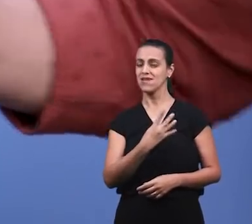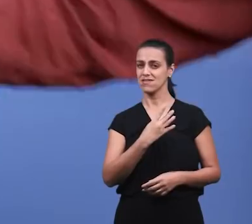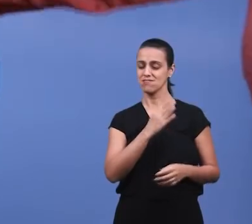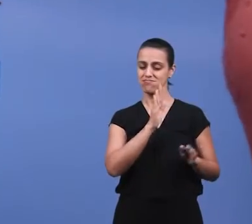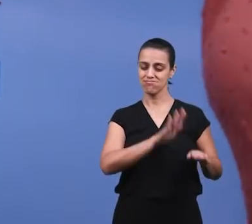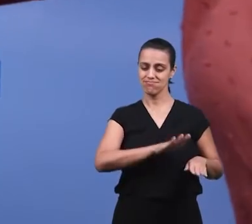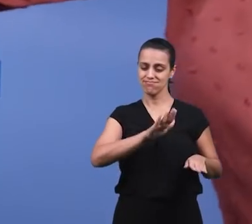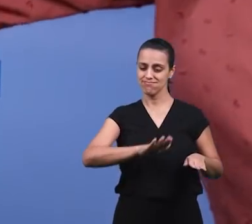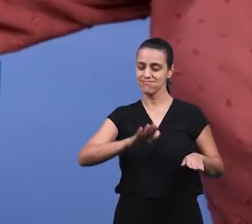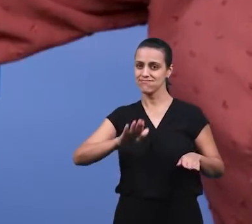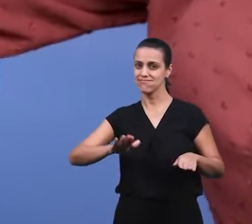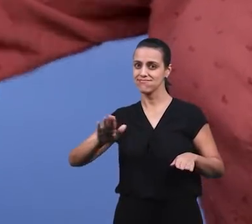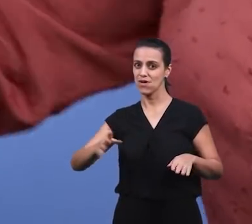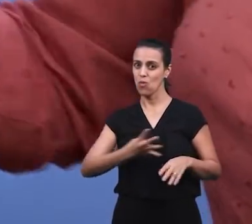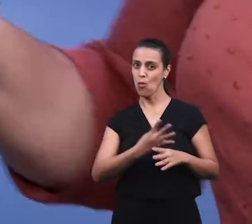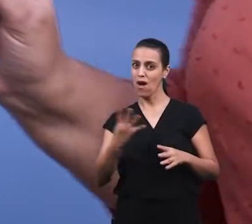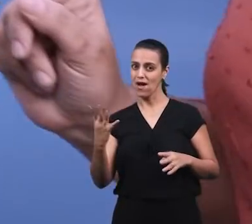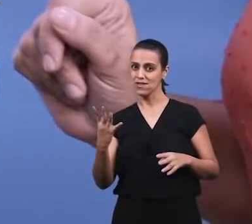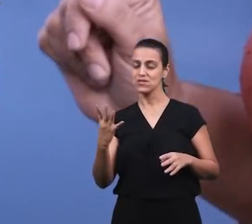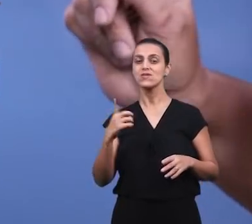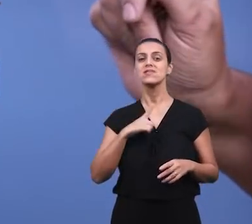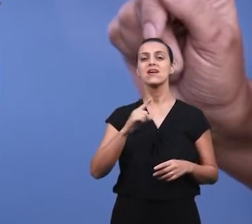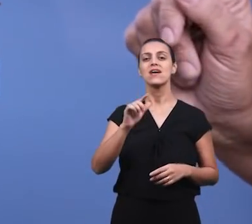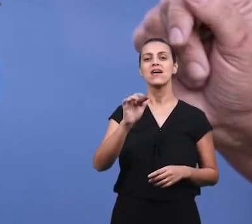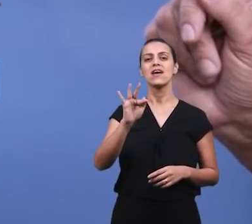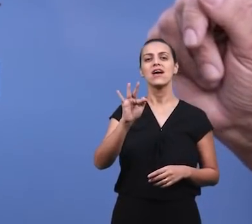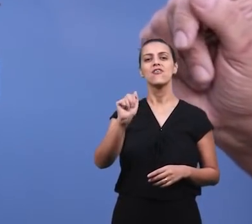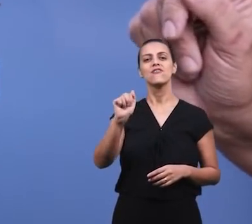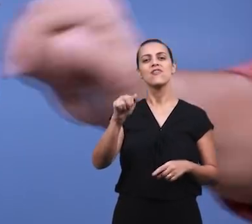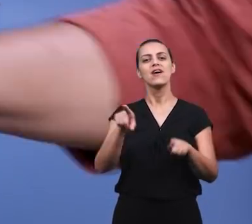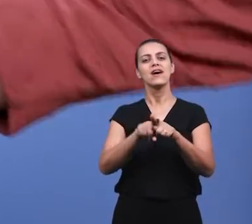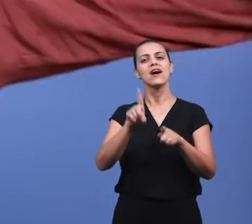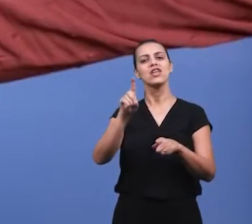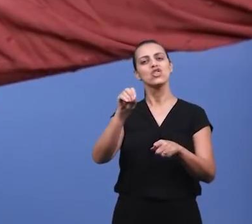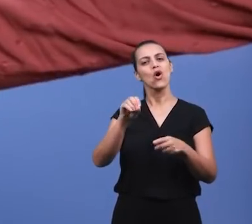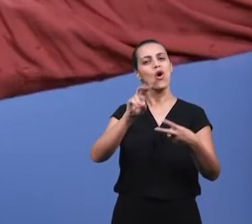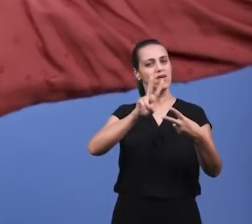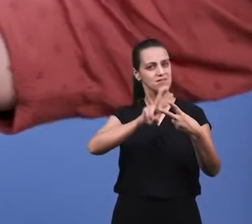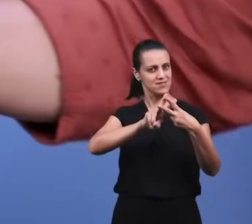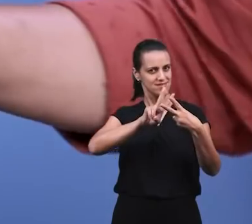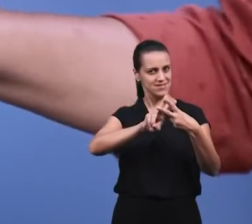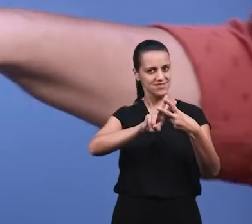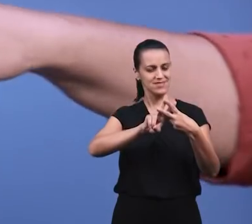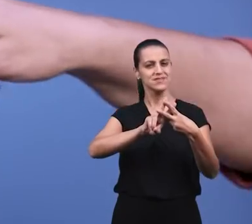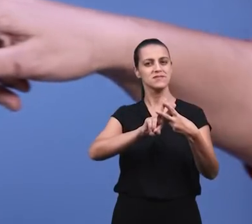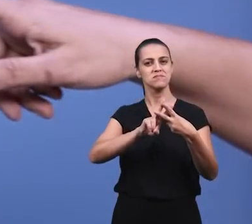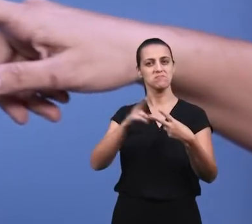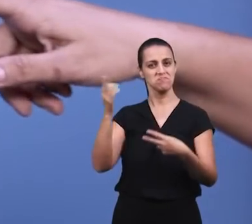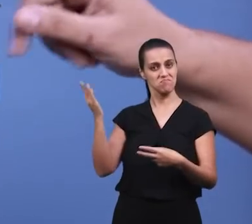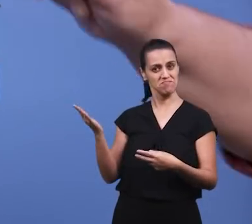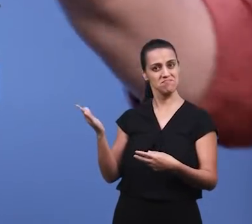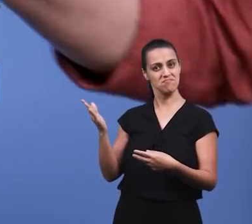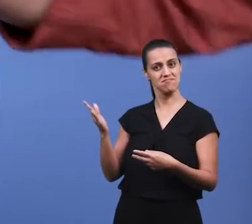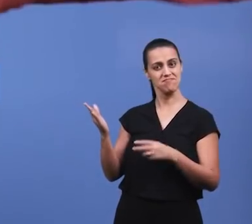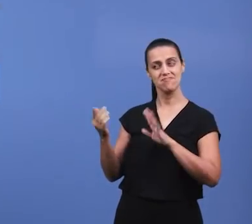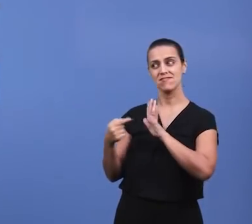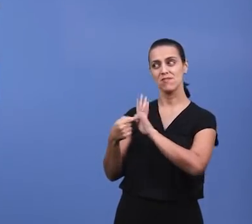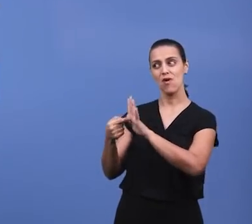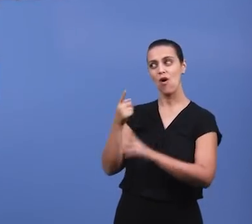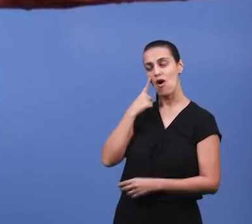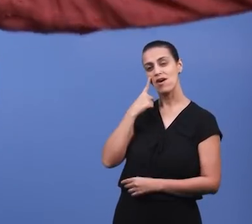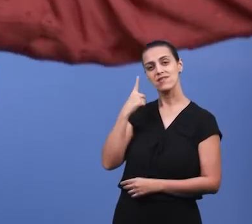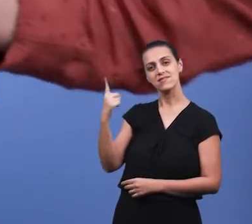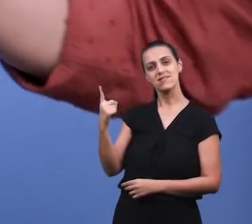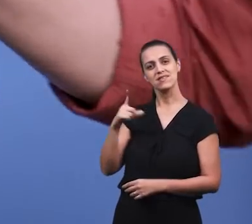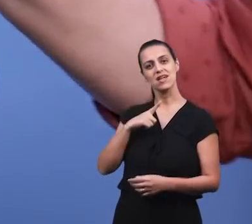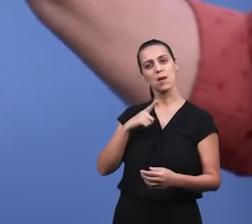quaternário, Fá e Dó são as notas sustenidos, aqui estão as notas e